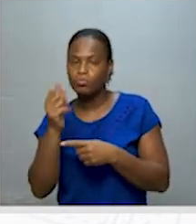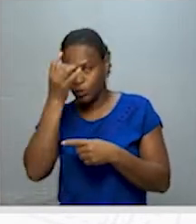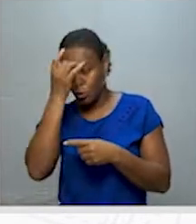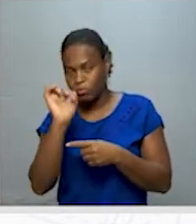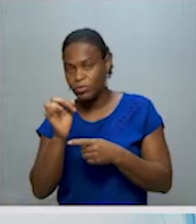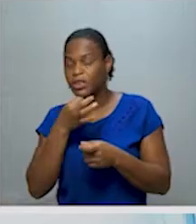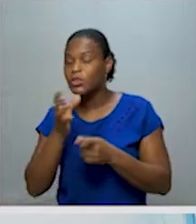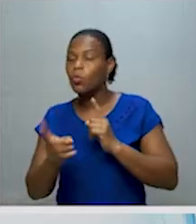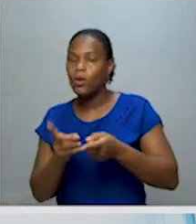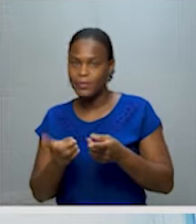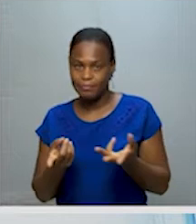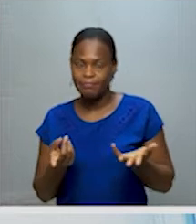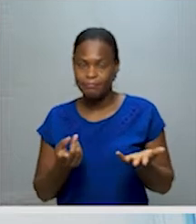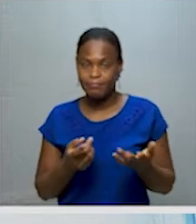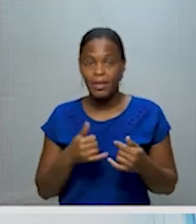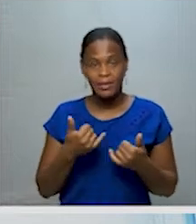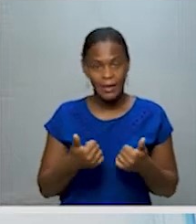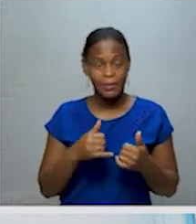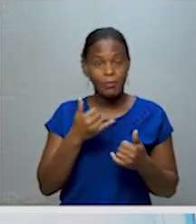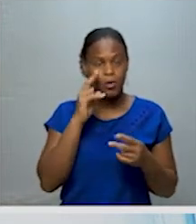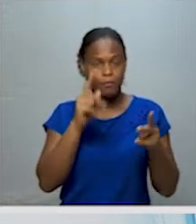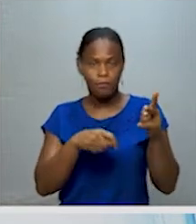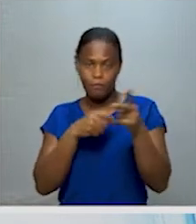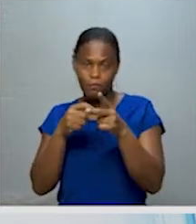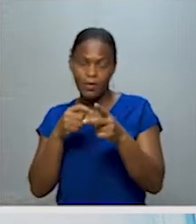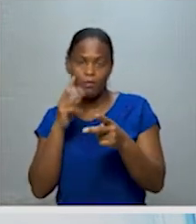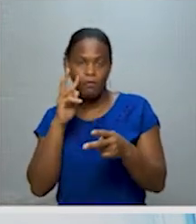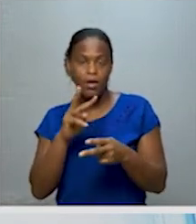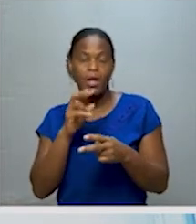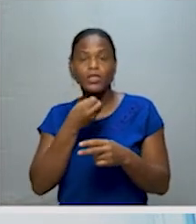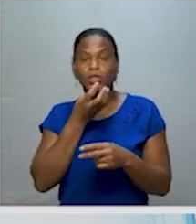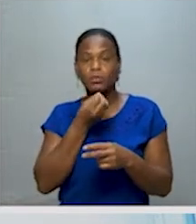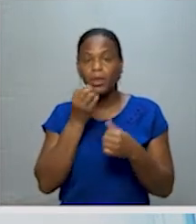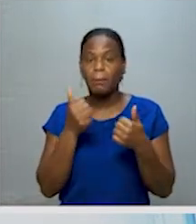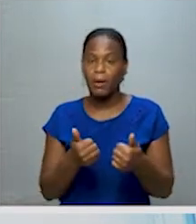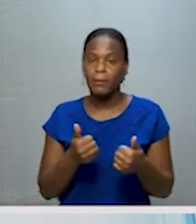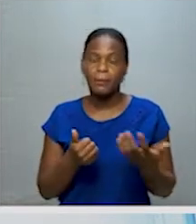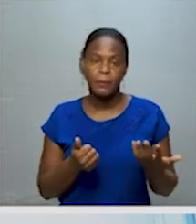de vista. Certo? Depois vamos ver um vídeo que explica muito bem